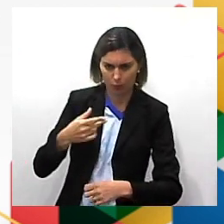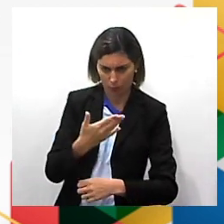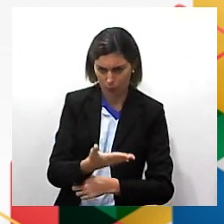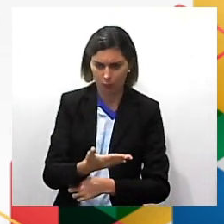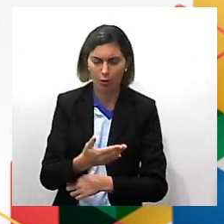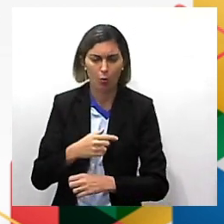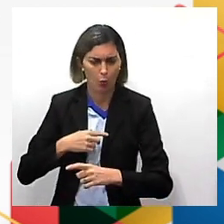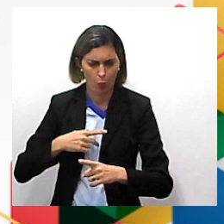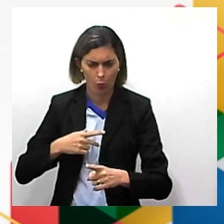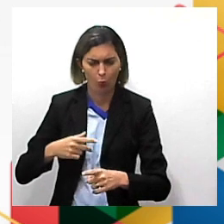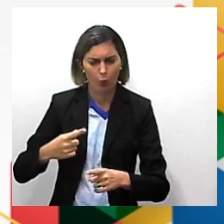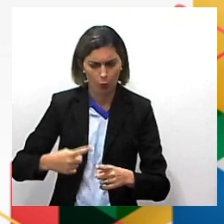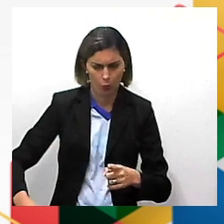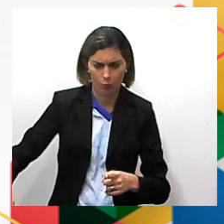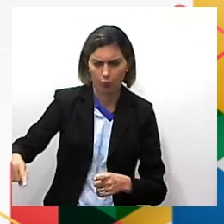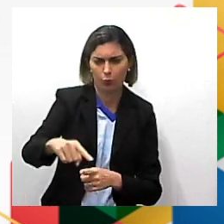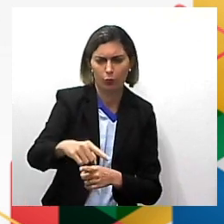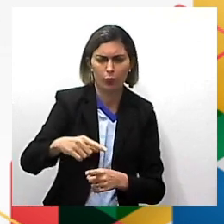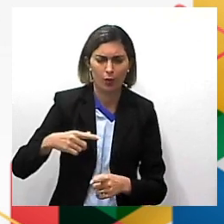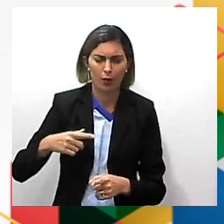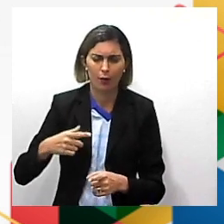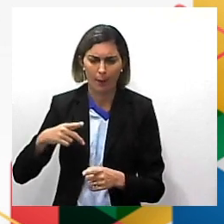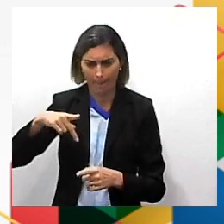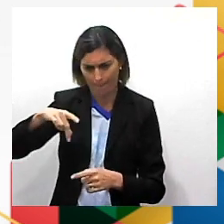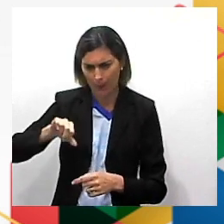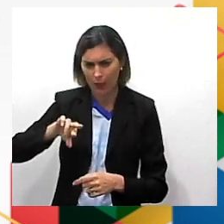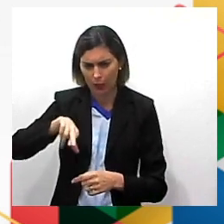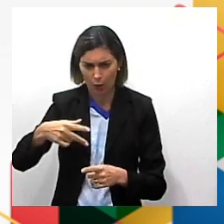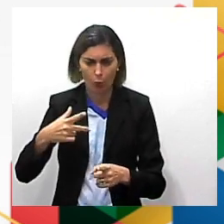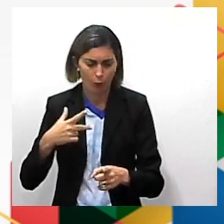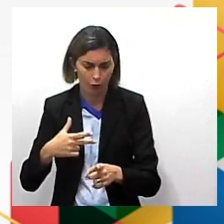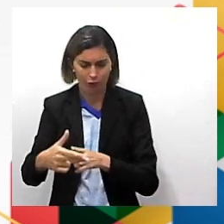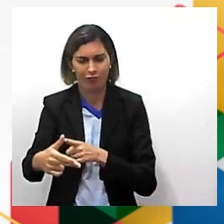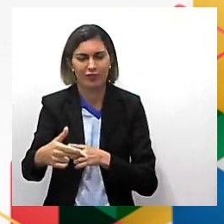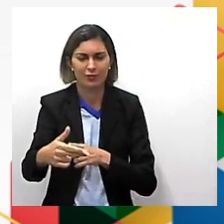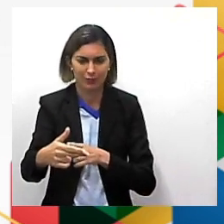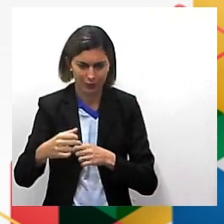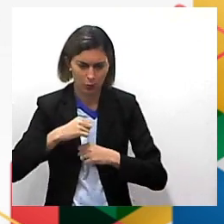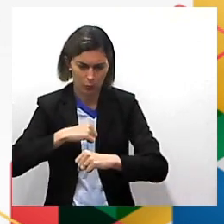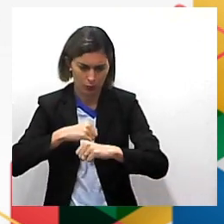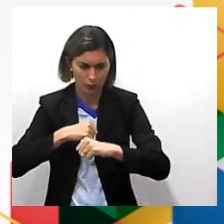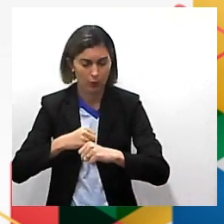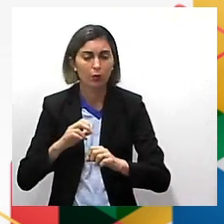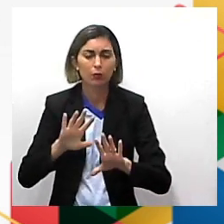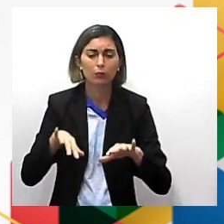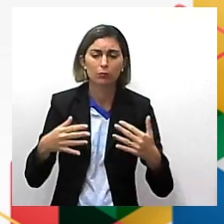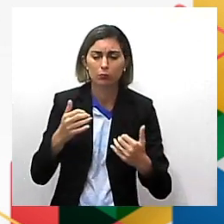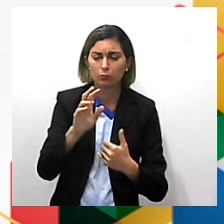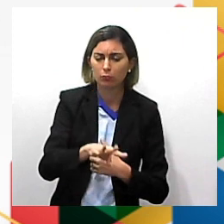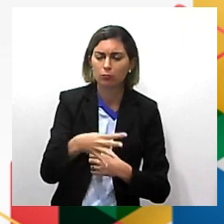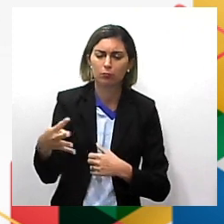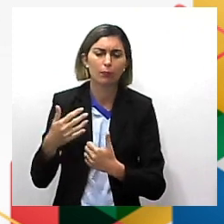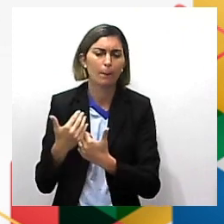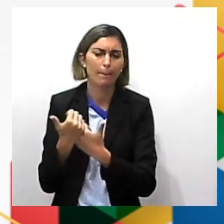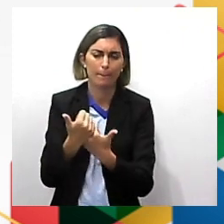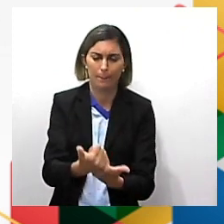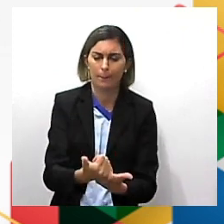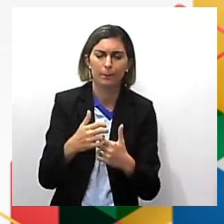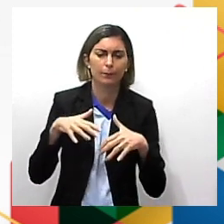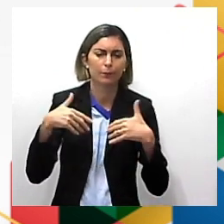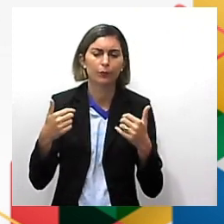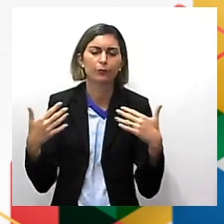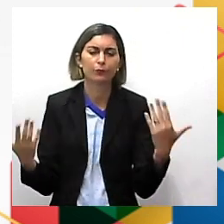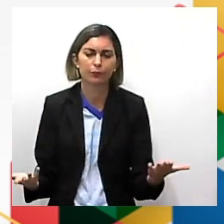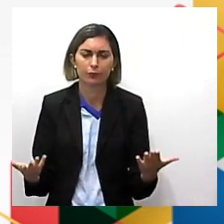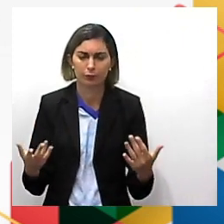Pedrão ultrapassa Luizinho e ganha a corrida. O gráfico que melhor ilustra essa disputa é... Olha só,